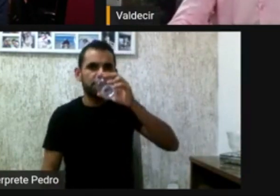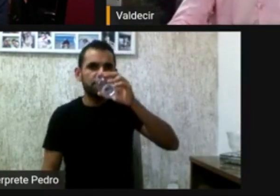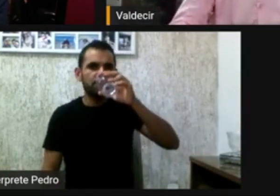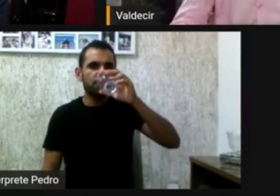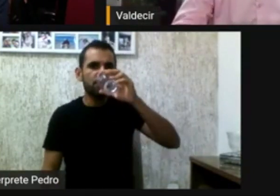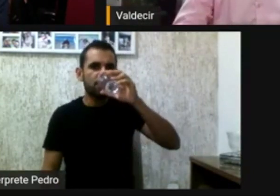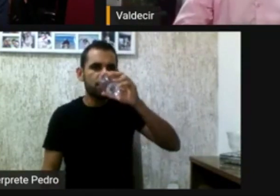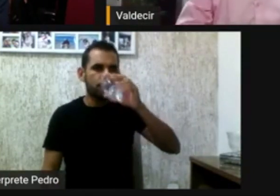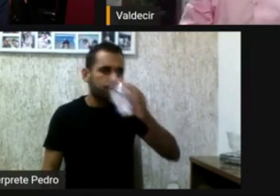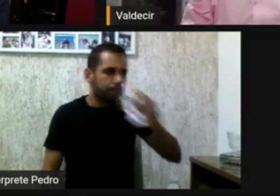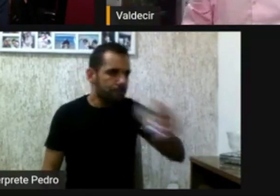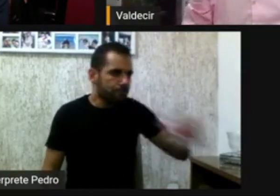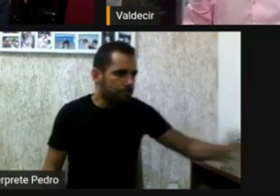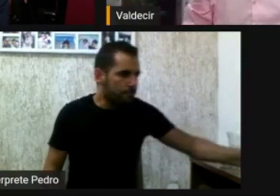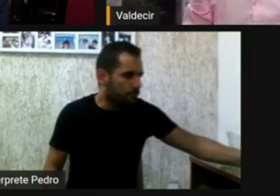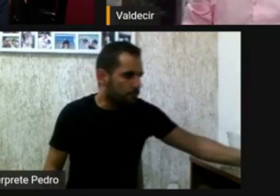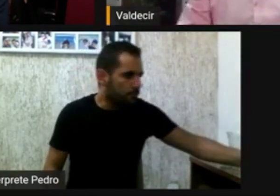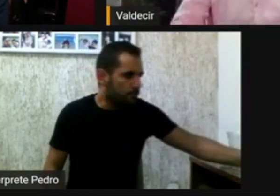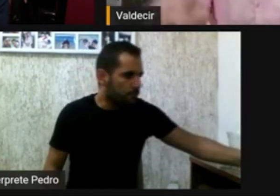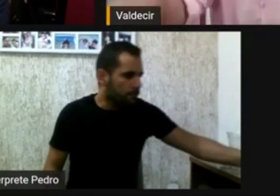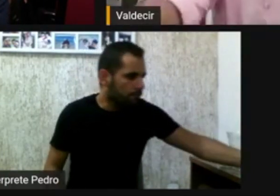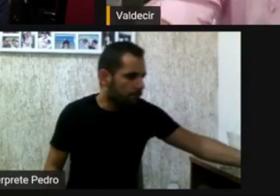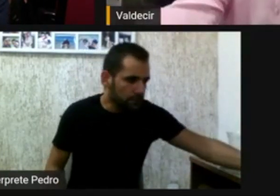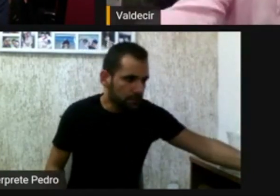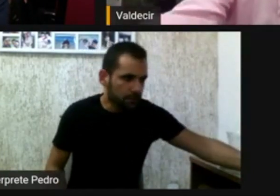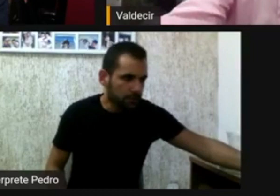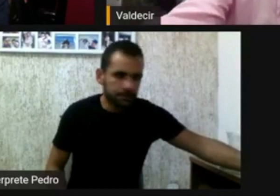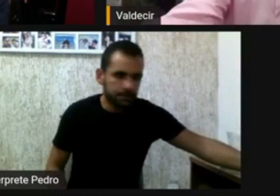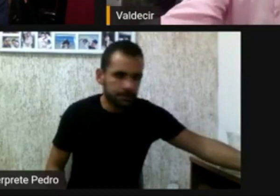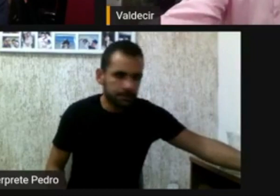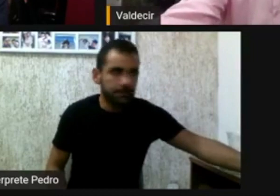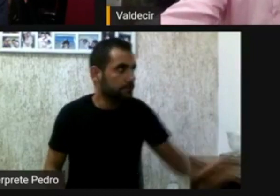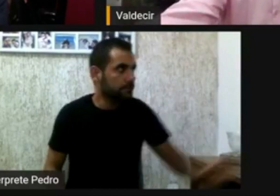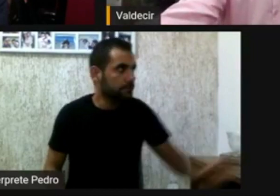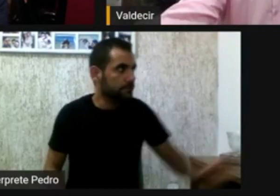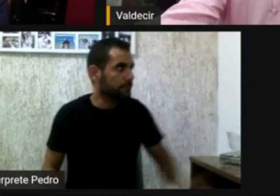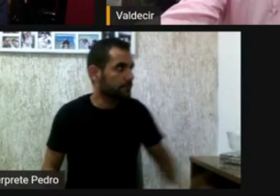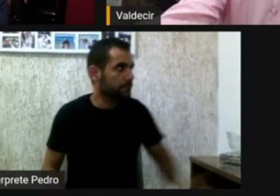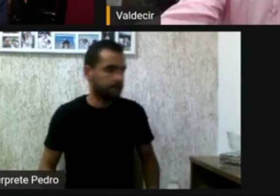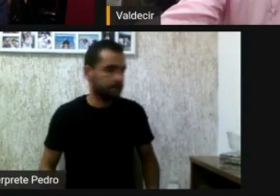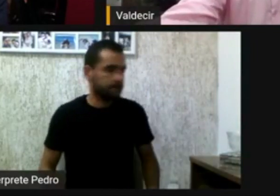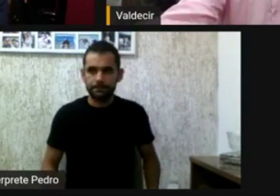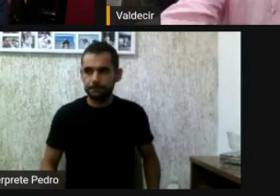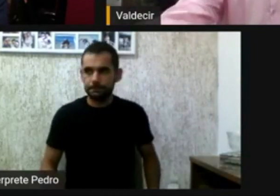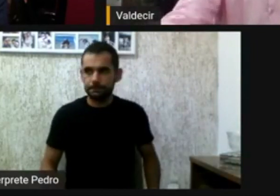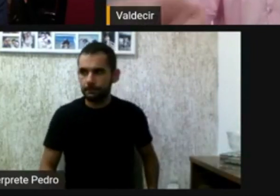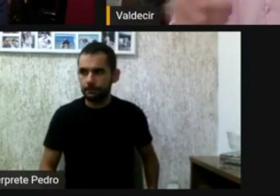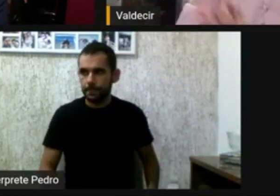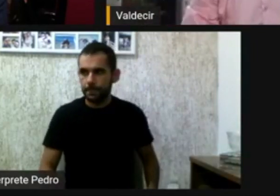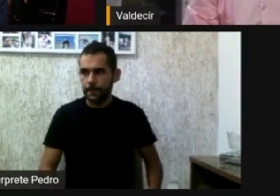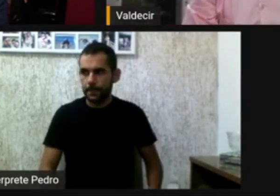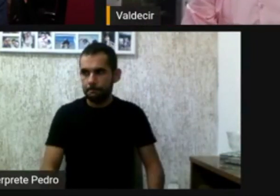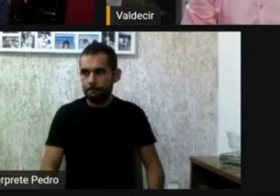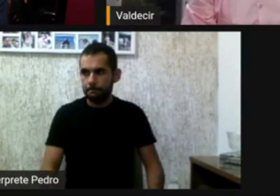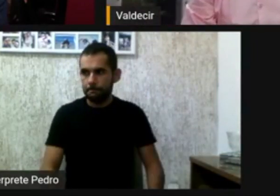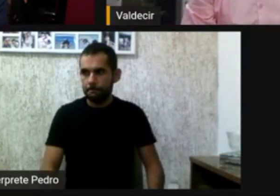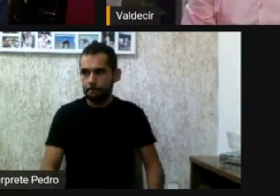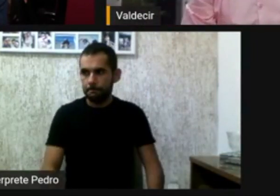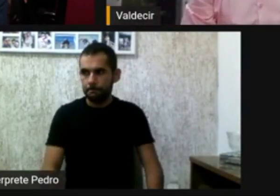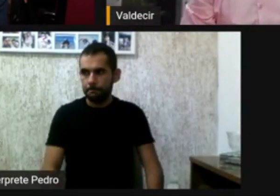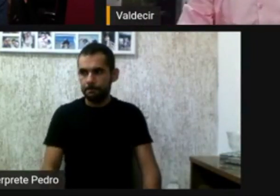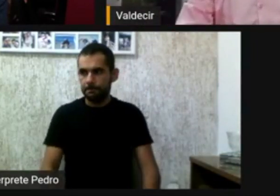Aí, se eu tirar, vai cair, né? Não, tá dizendo que tá conectado. Não, é porque eu quero tirar esse para colocar o Wi-Fi lá, o cabo no Pedro.